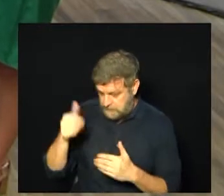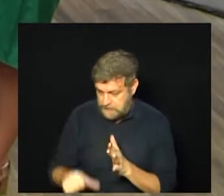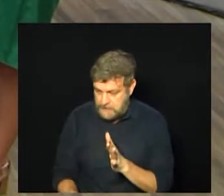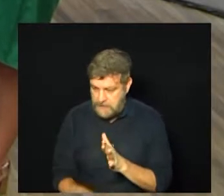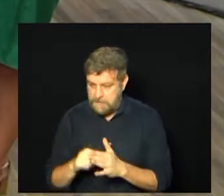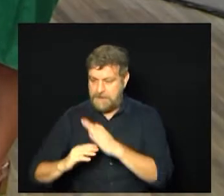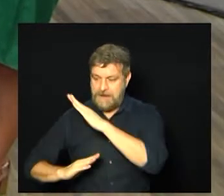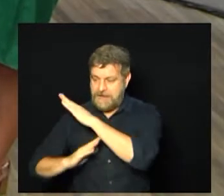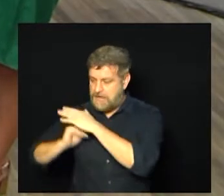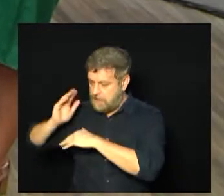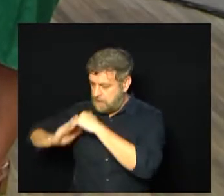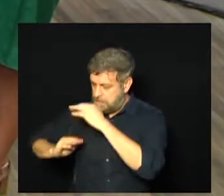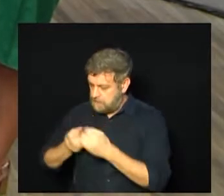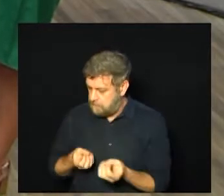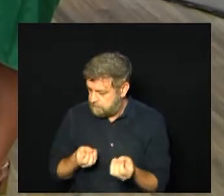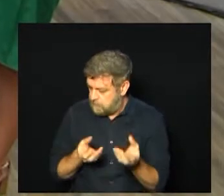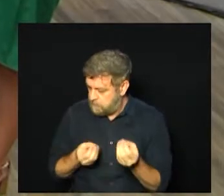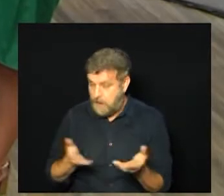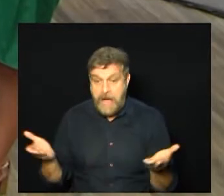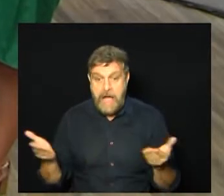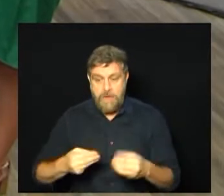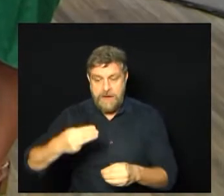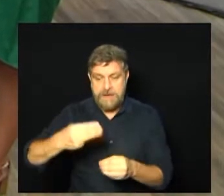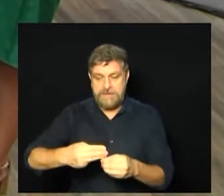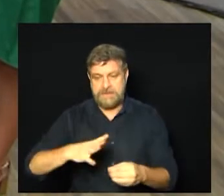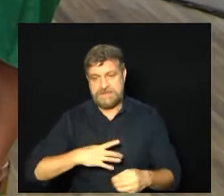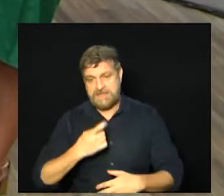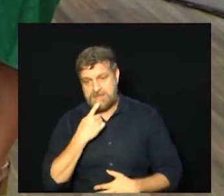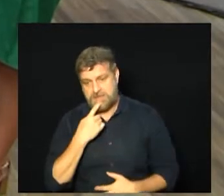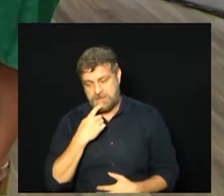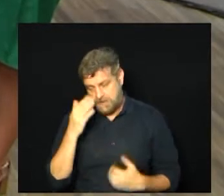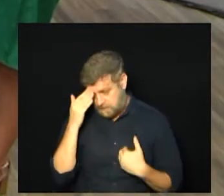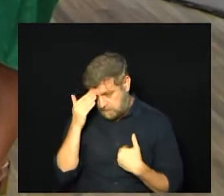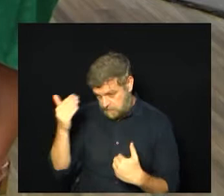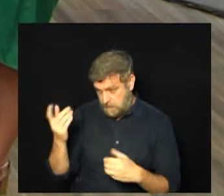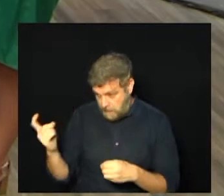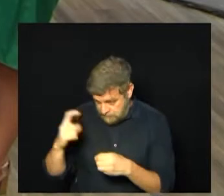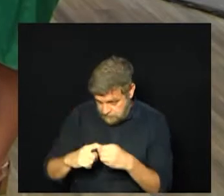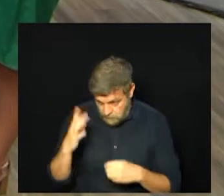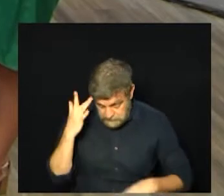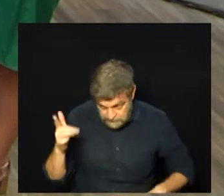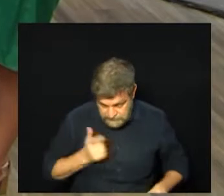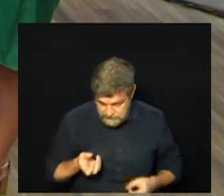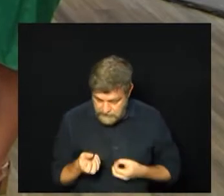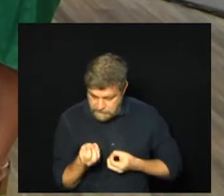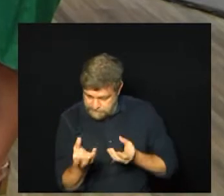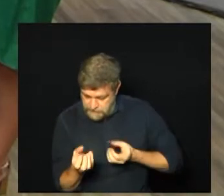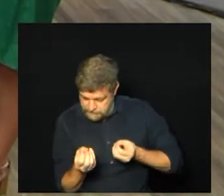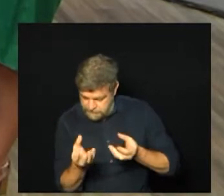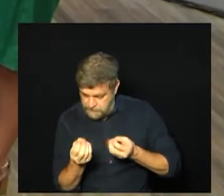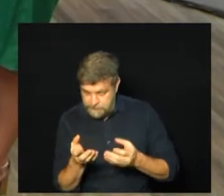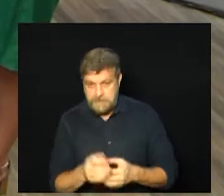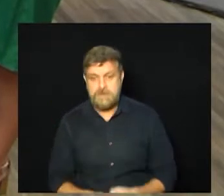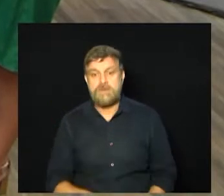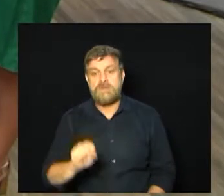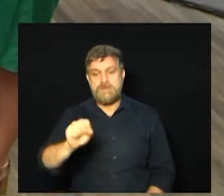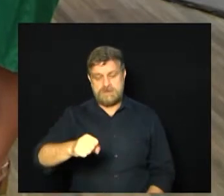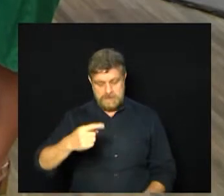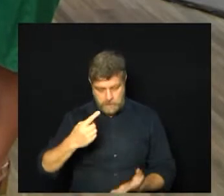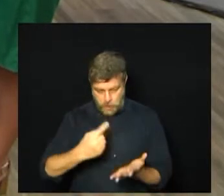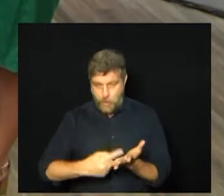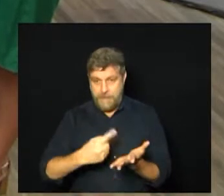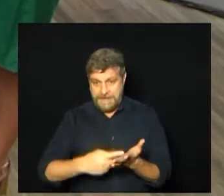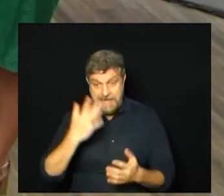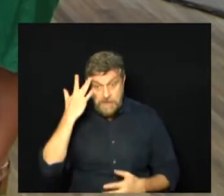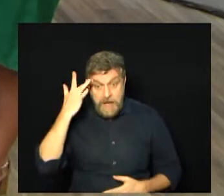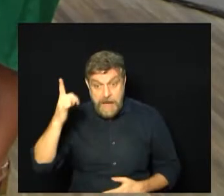notícias do Legislativo, agora com as notícias da metrópole de Campinas. Volta amanhã contando mais informações pra gente? Volto sim,